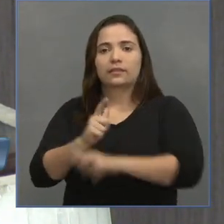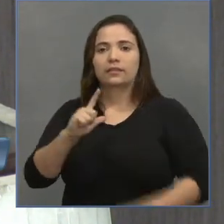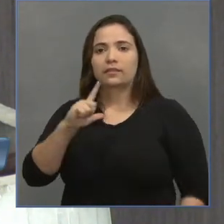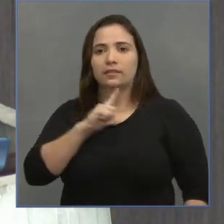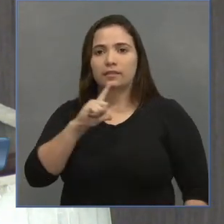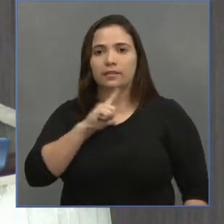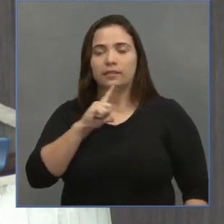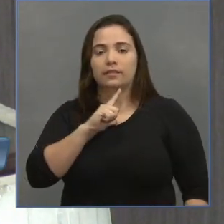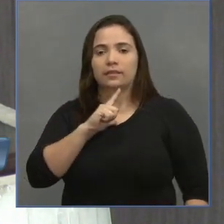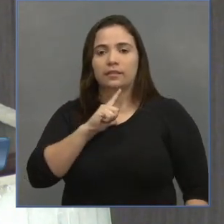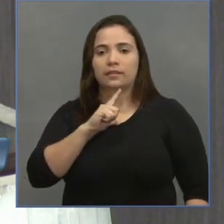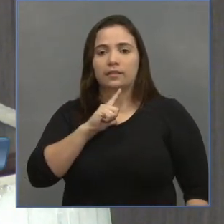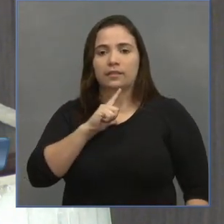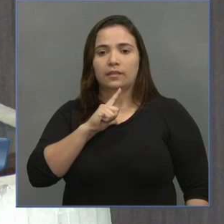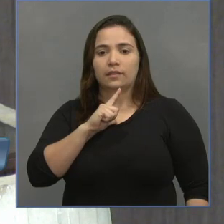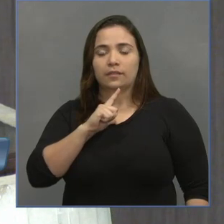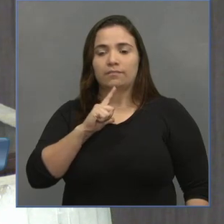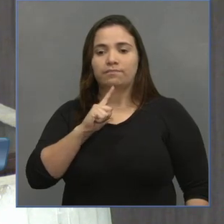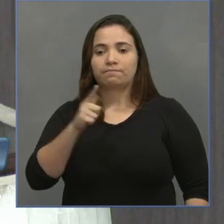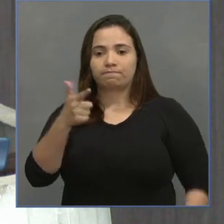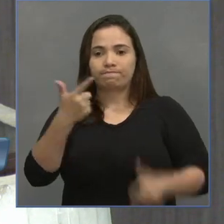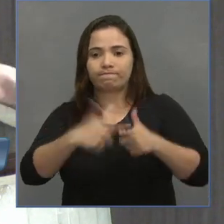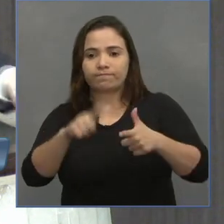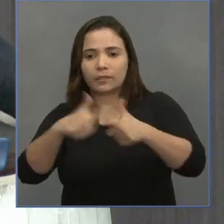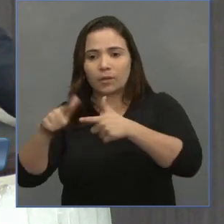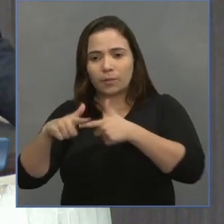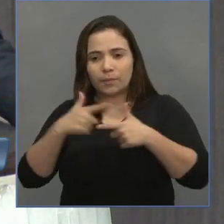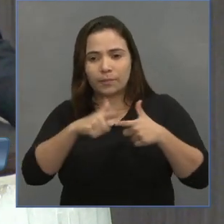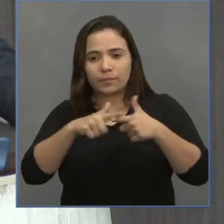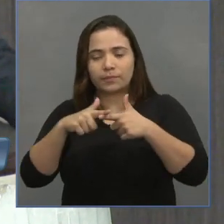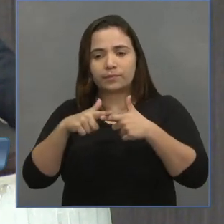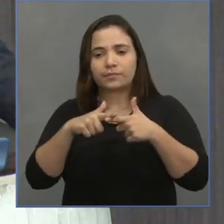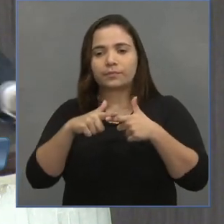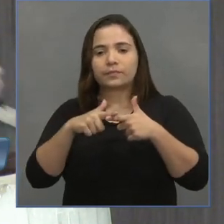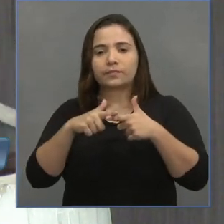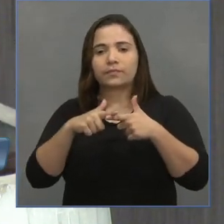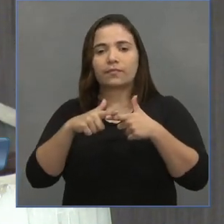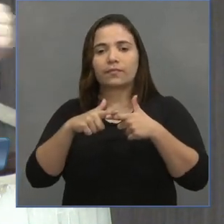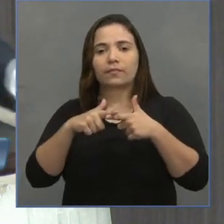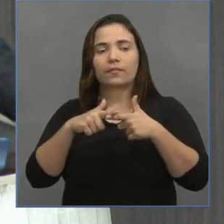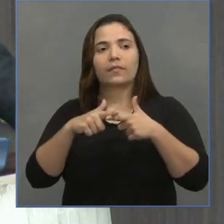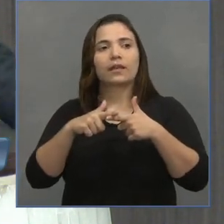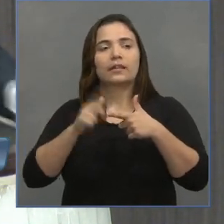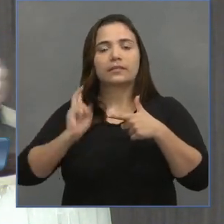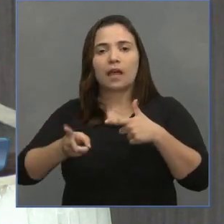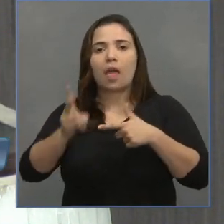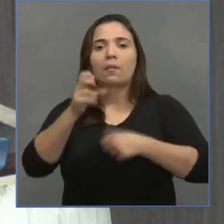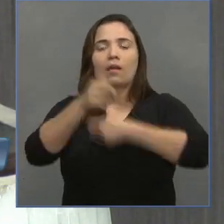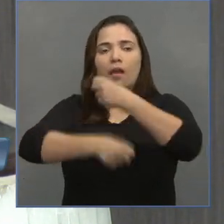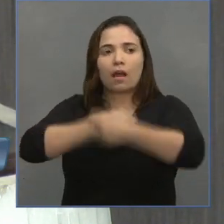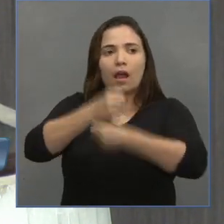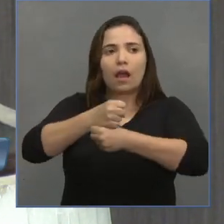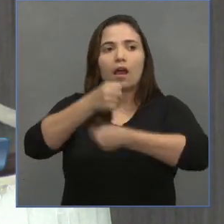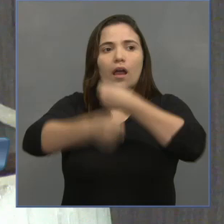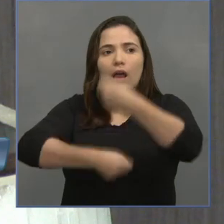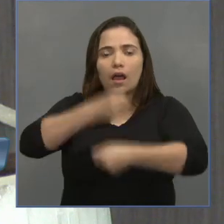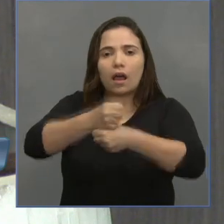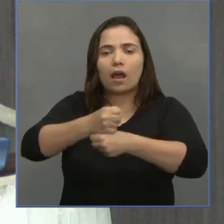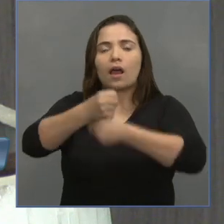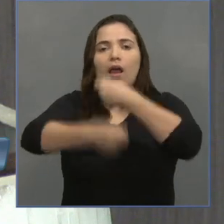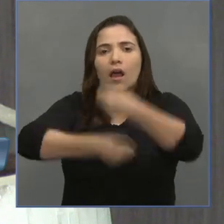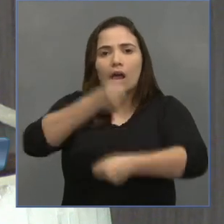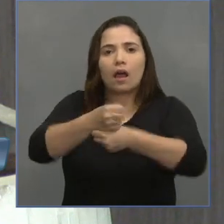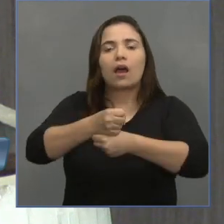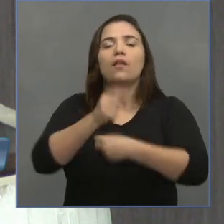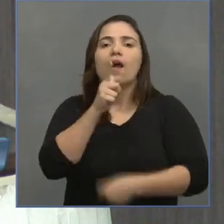pluviosidade que ele é irregular, há ciclos que se agravam agora por razão do aquecimento